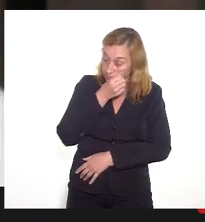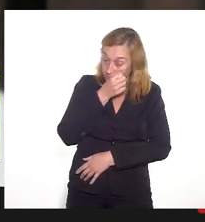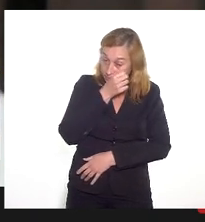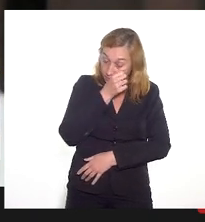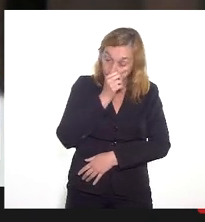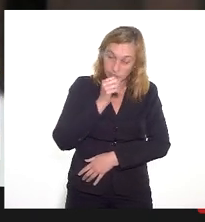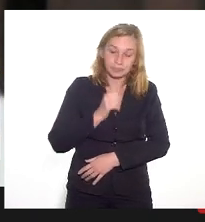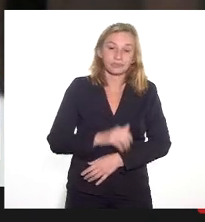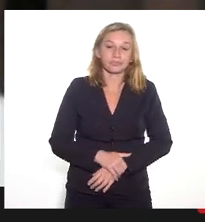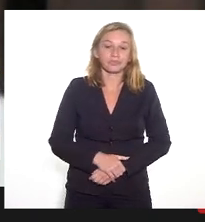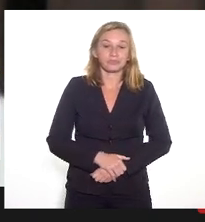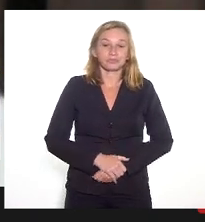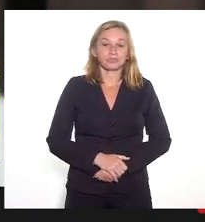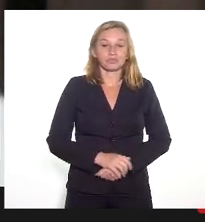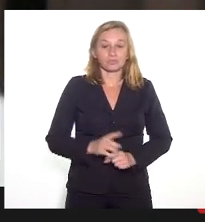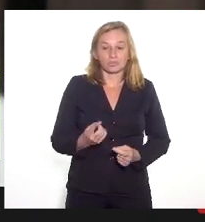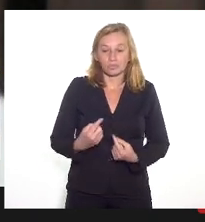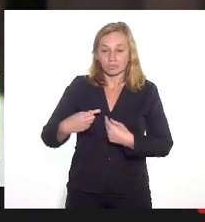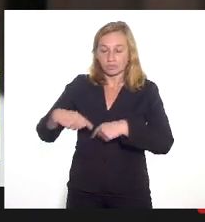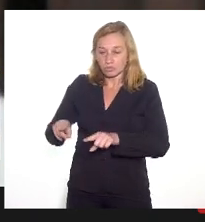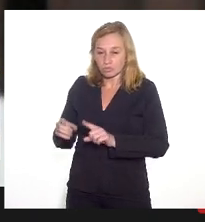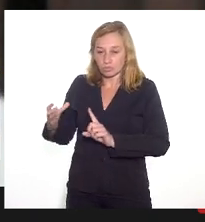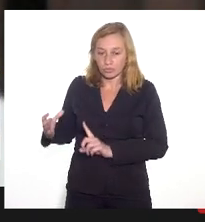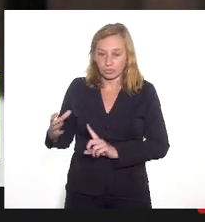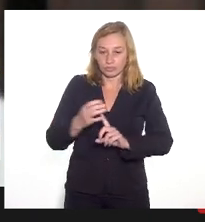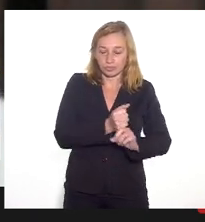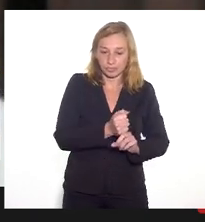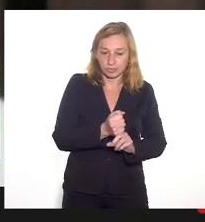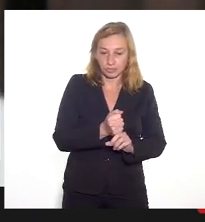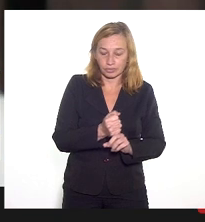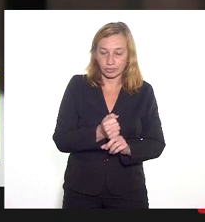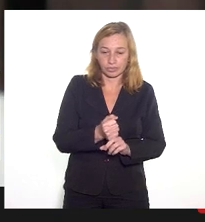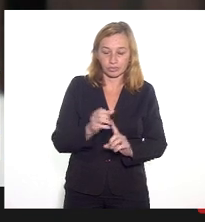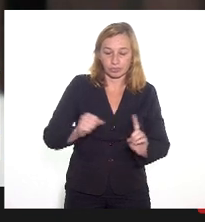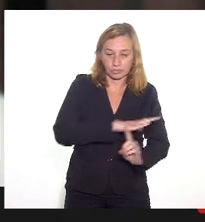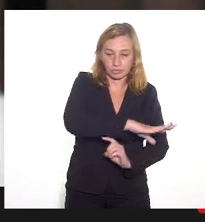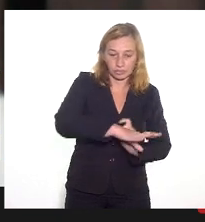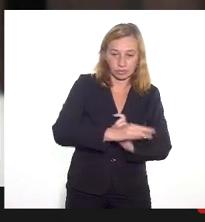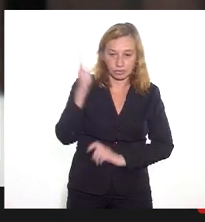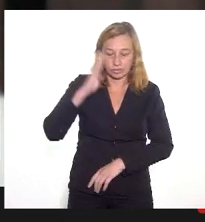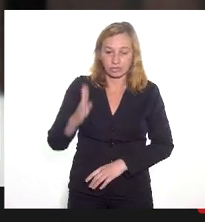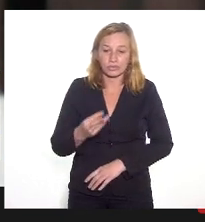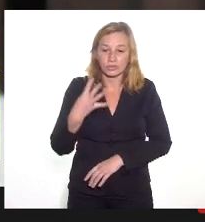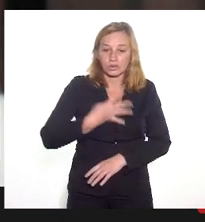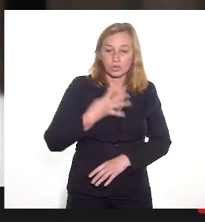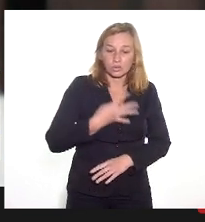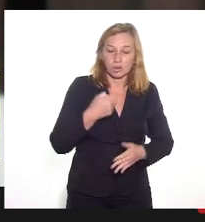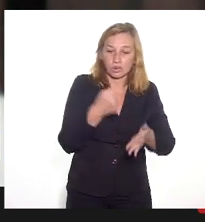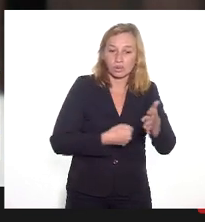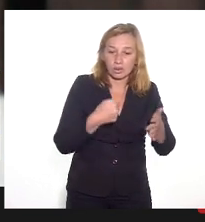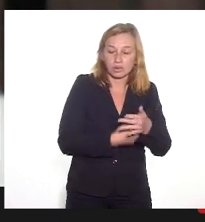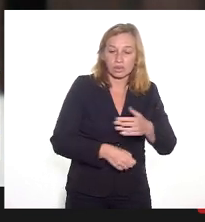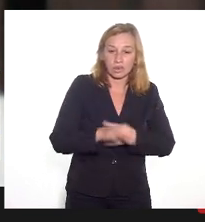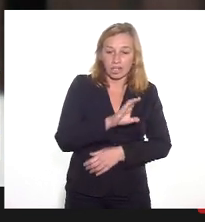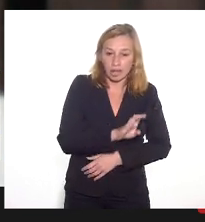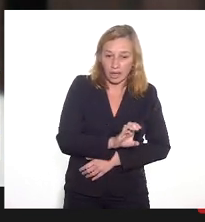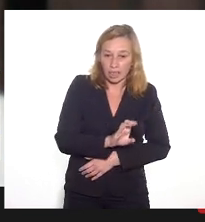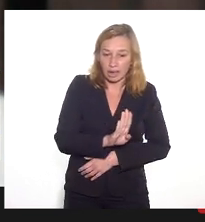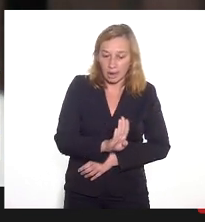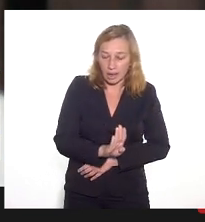imensos ataques do poder executivo fascista contra a sociedade civil brasileira. O quarto é a luta pela EBC e pela